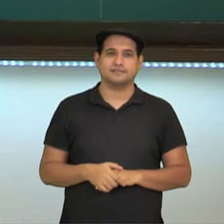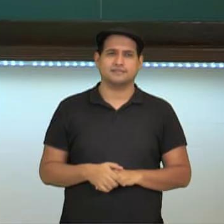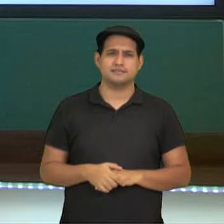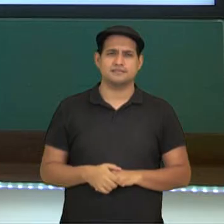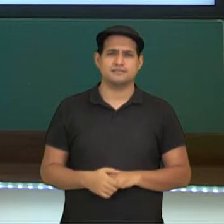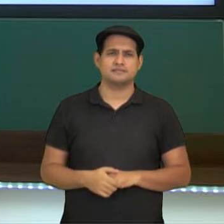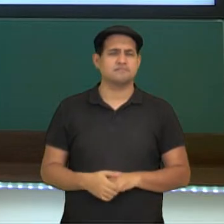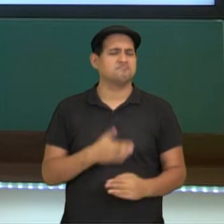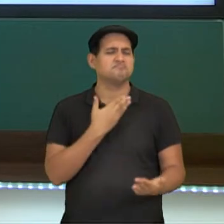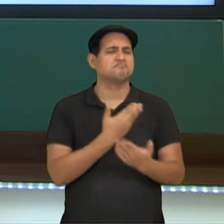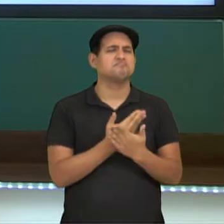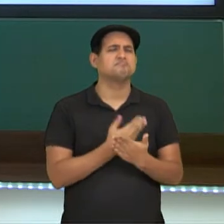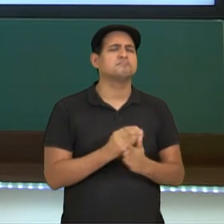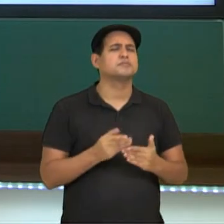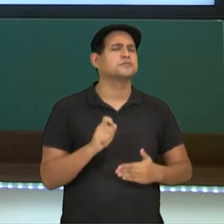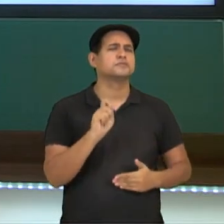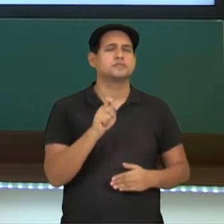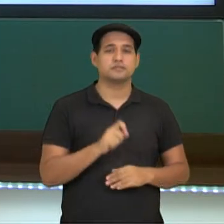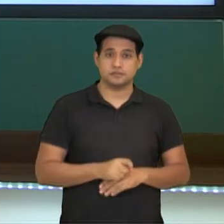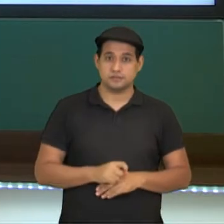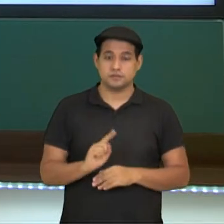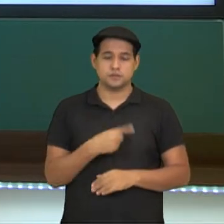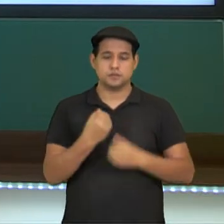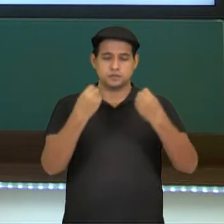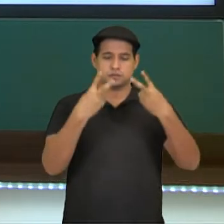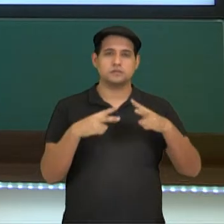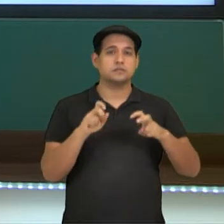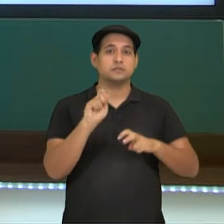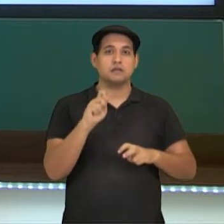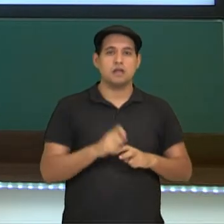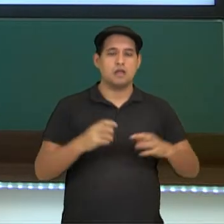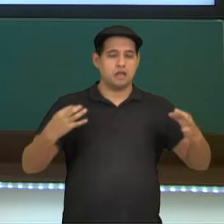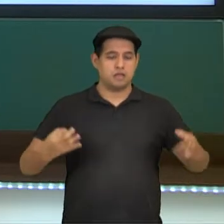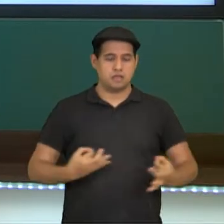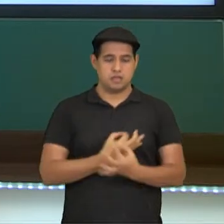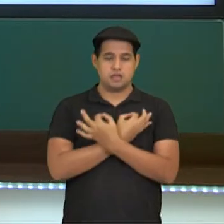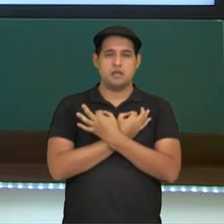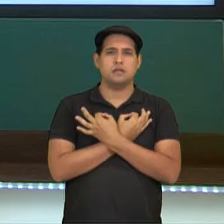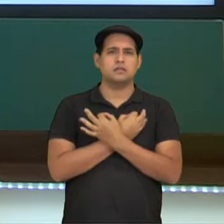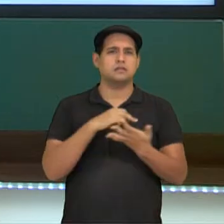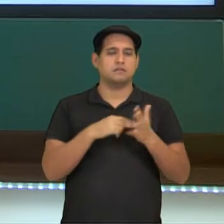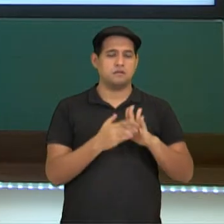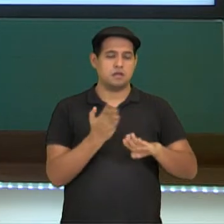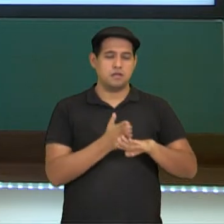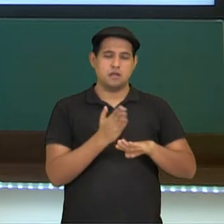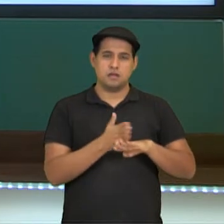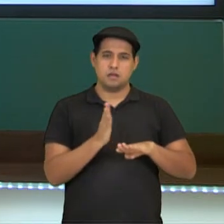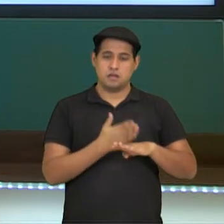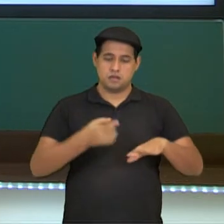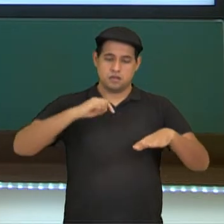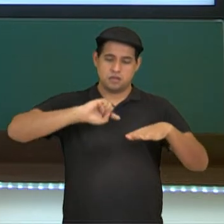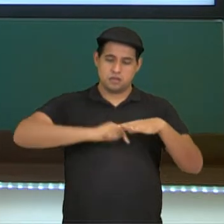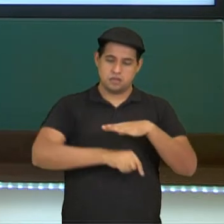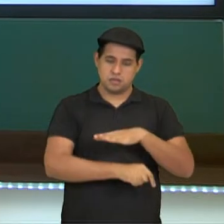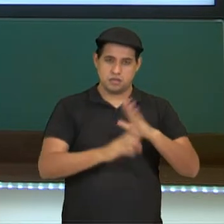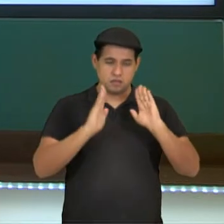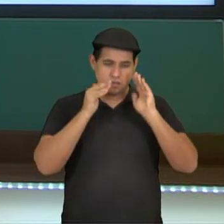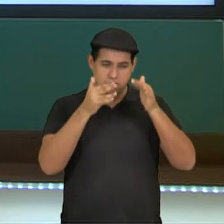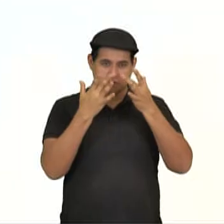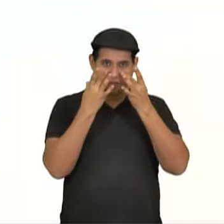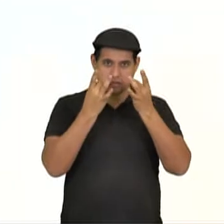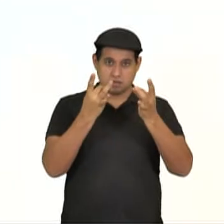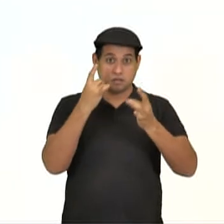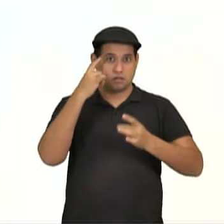O que nós estudamos na aula de hoje, então? Nós falamos um pouco sobre a meditação, que é uma prática de intensa concentração e atenção